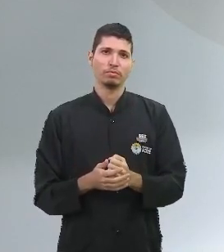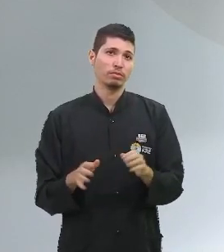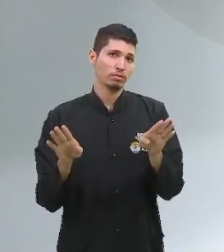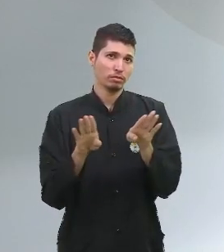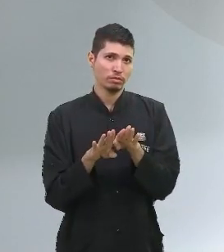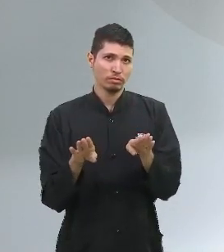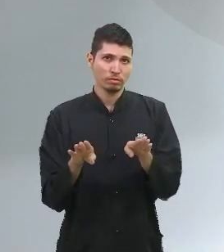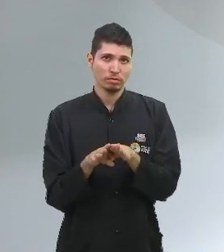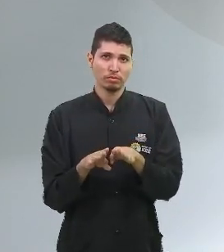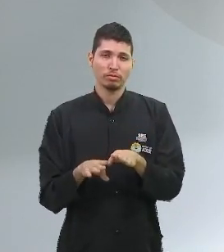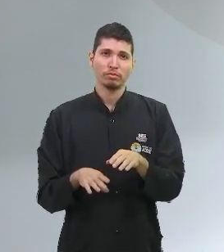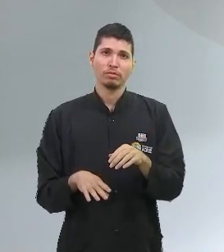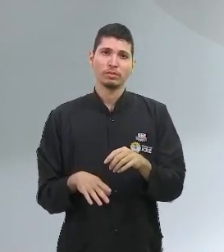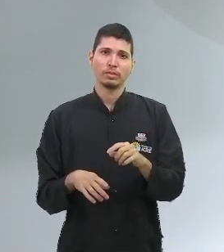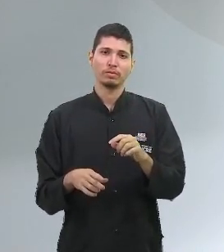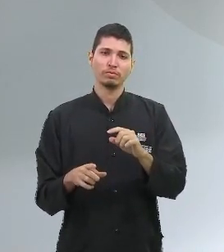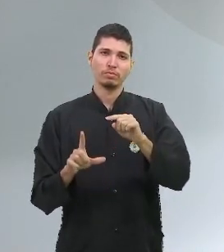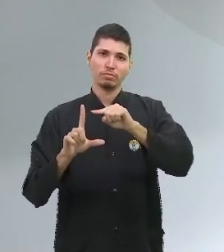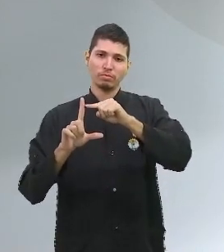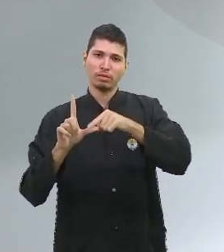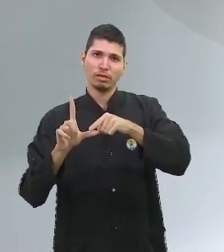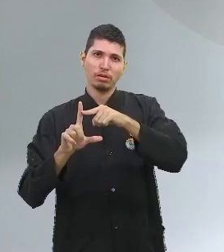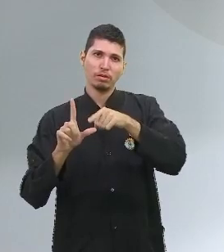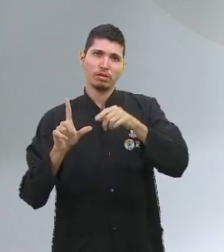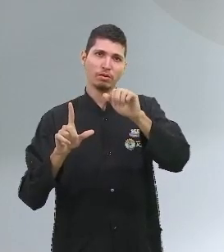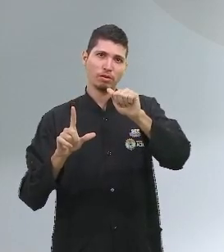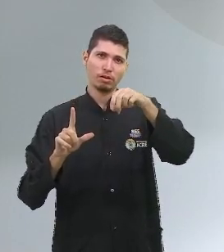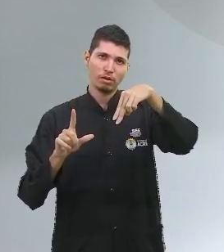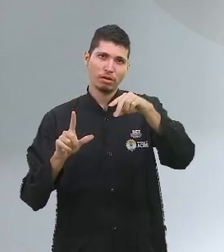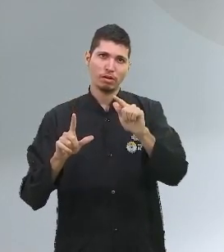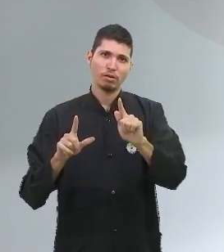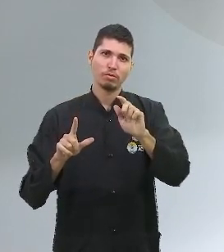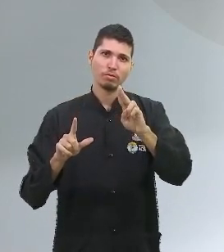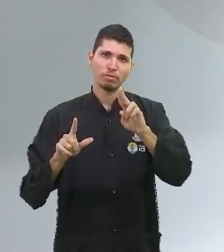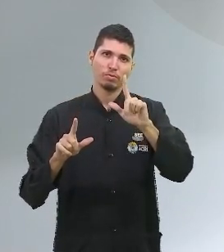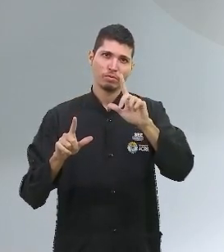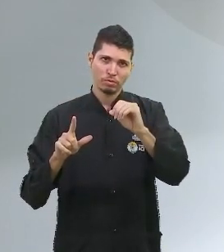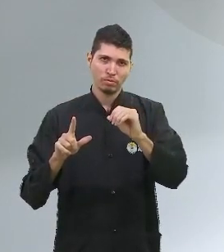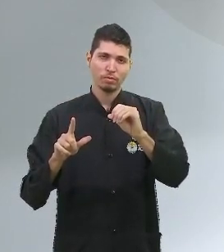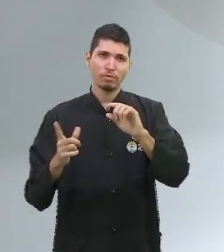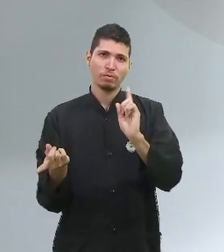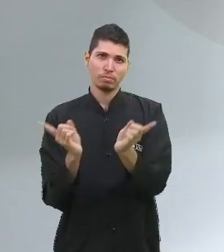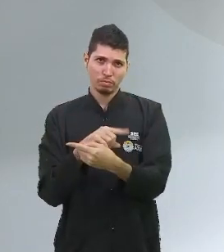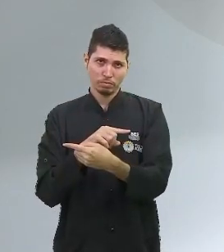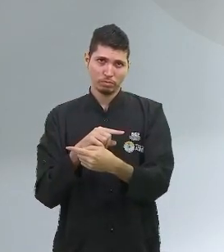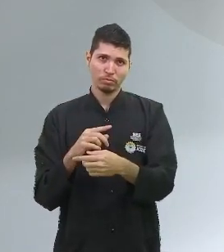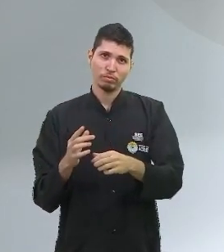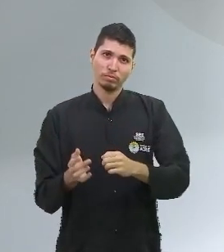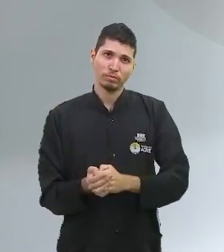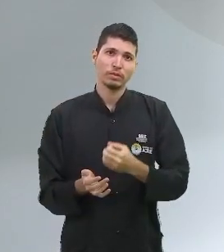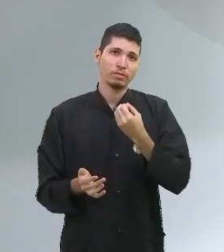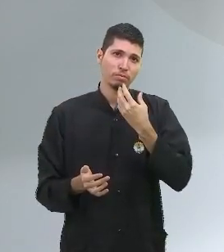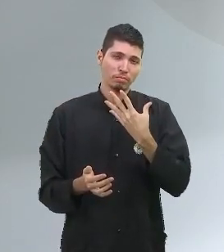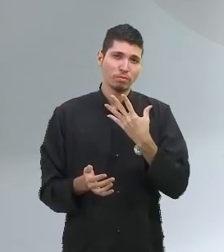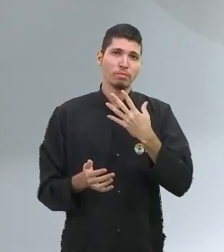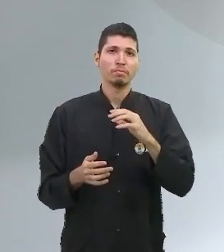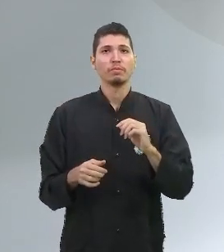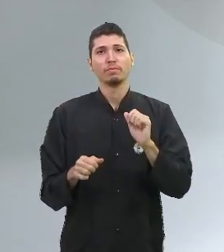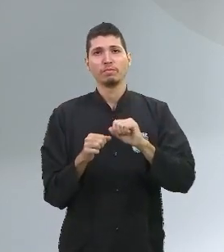um outro lado e o ângulo oposto, você consegue determinar aquele lado que está faltando.